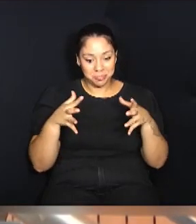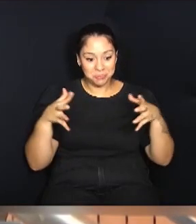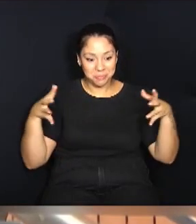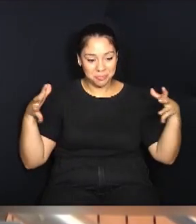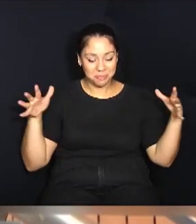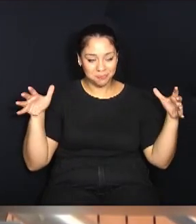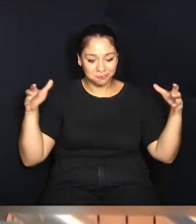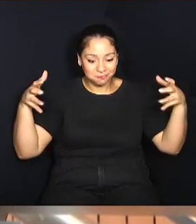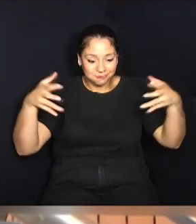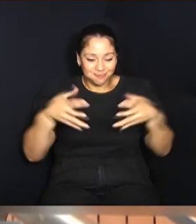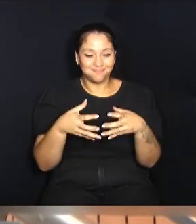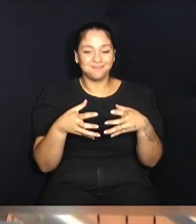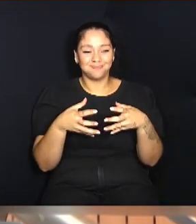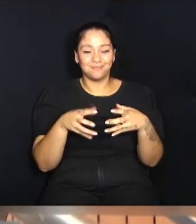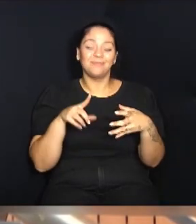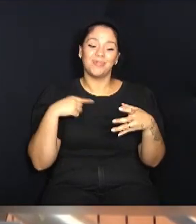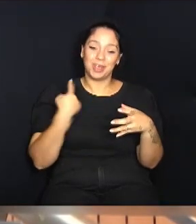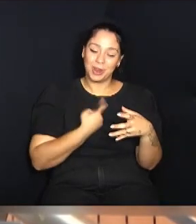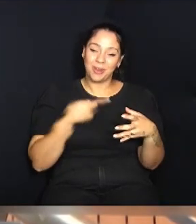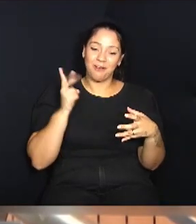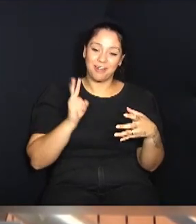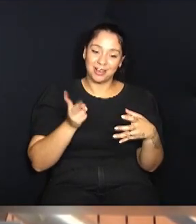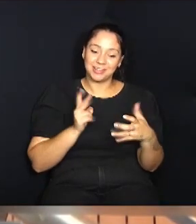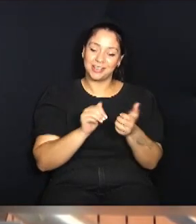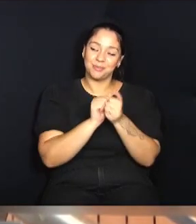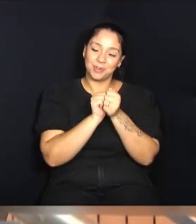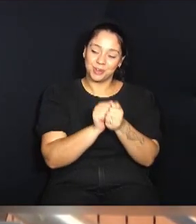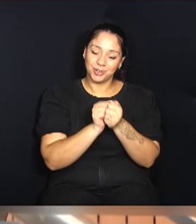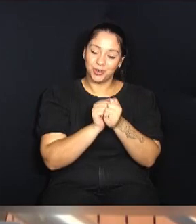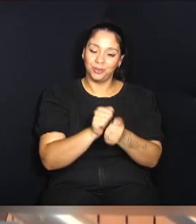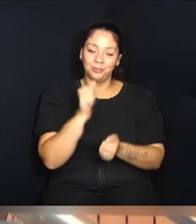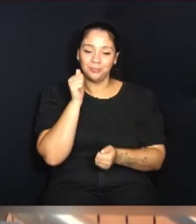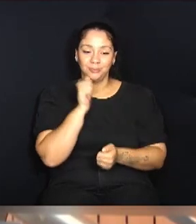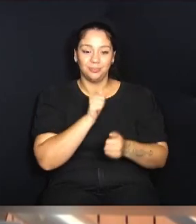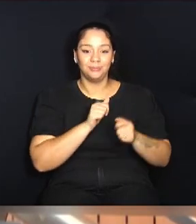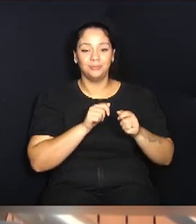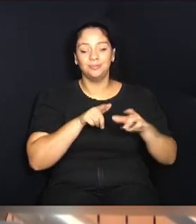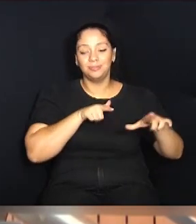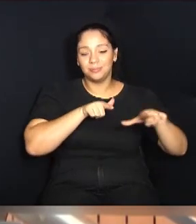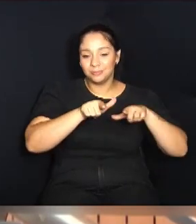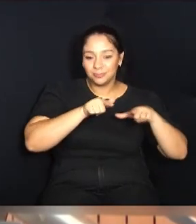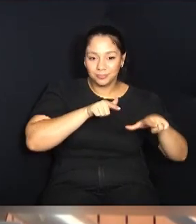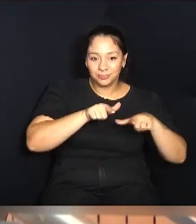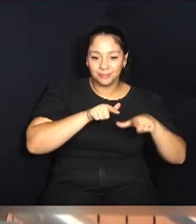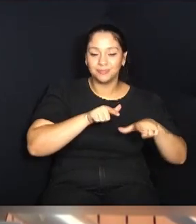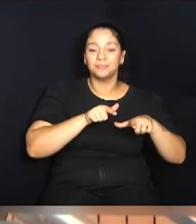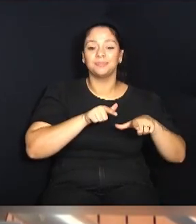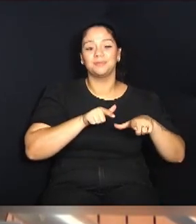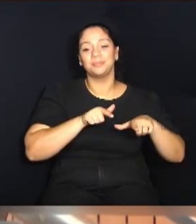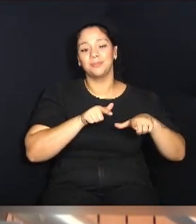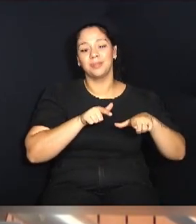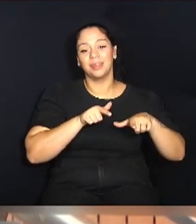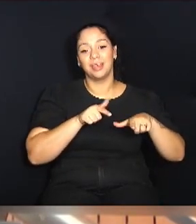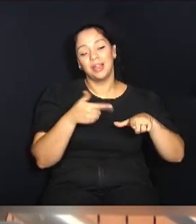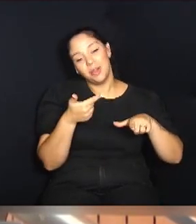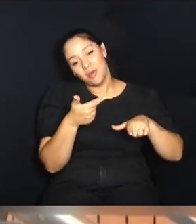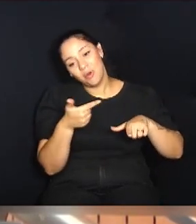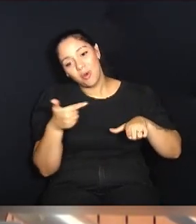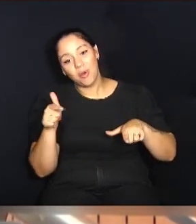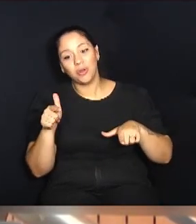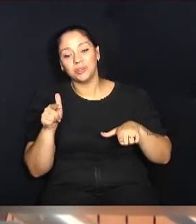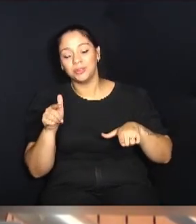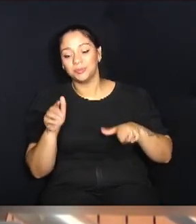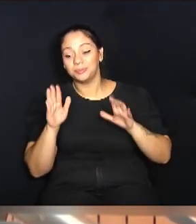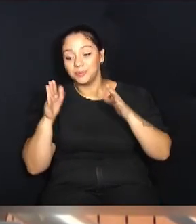a gente possa continuar juntas nesse trabalho que, ora, amplia de um canto, às vezes adormece em